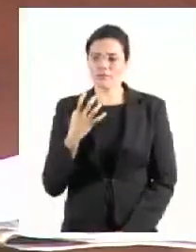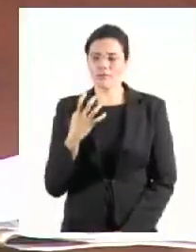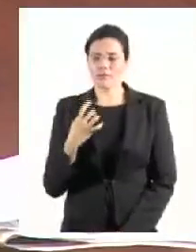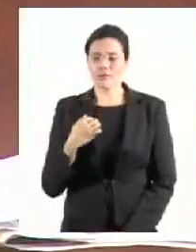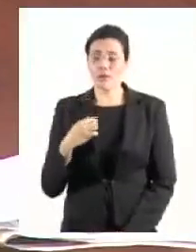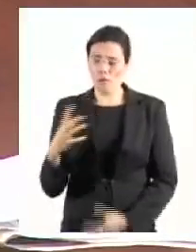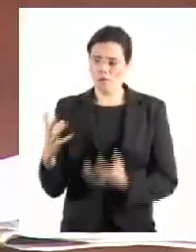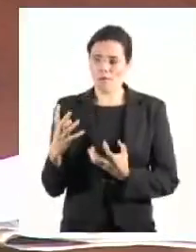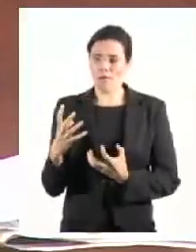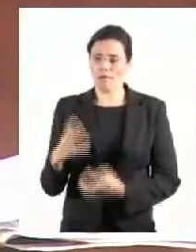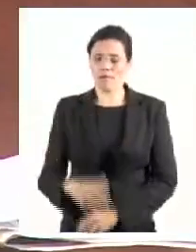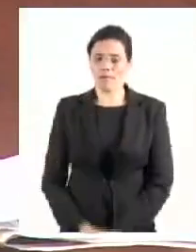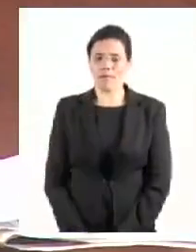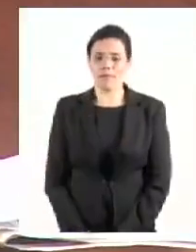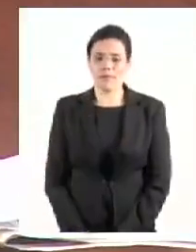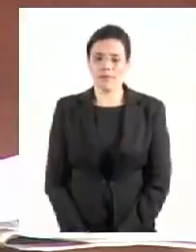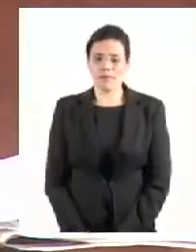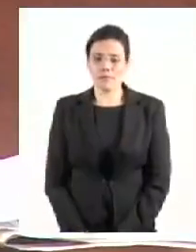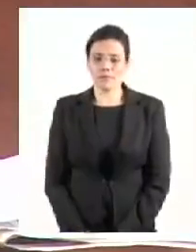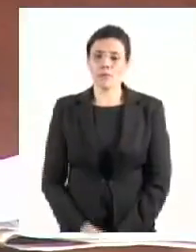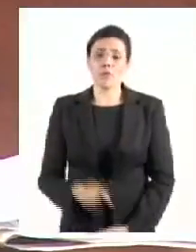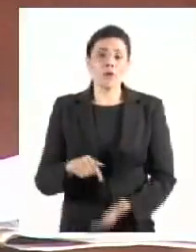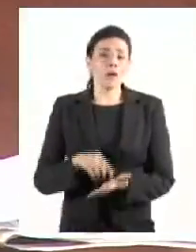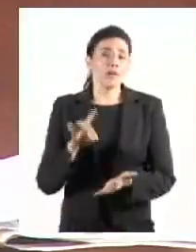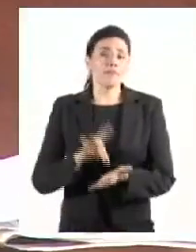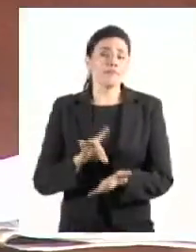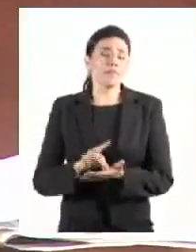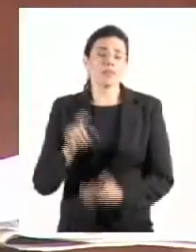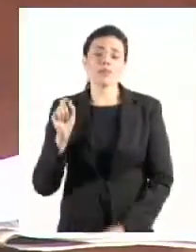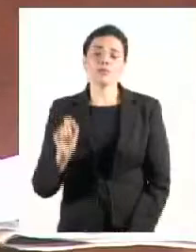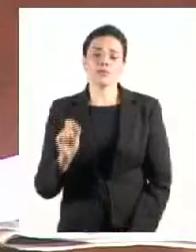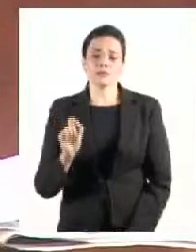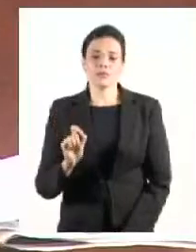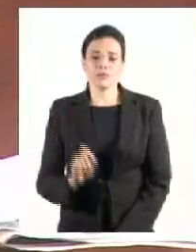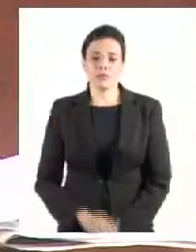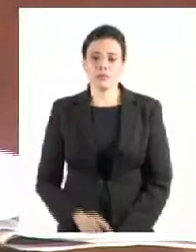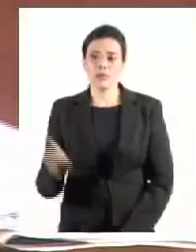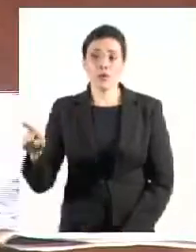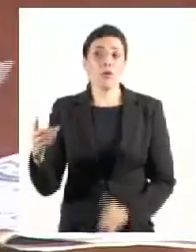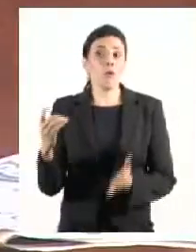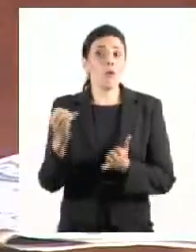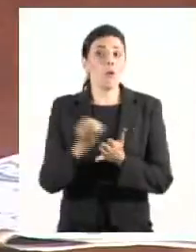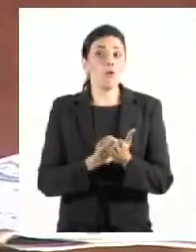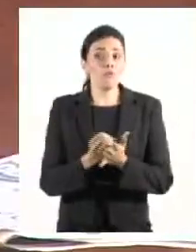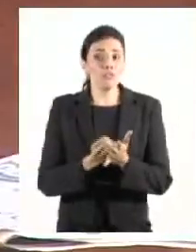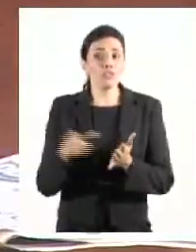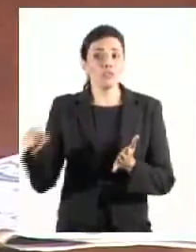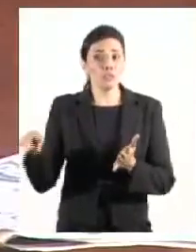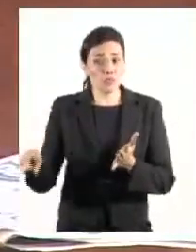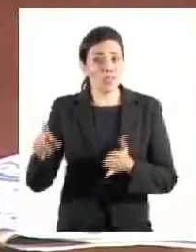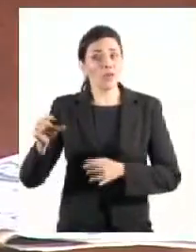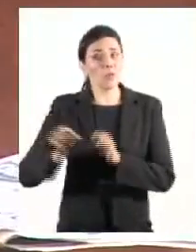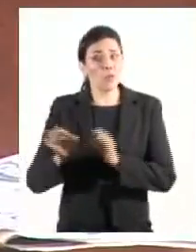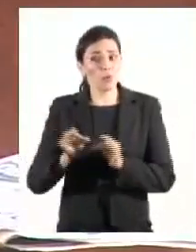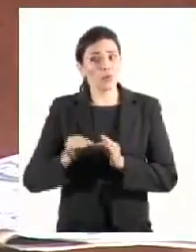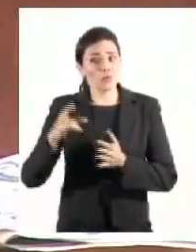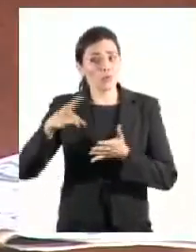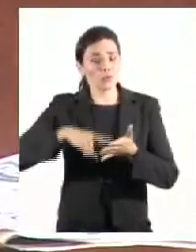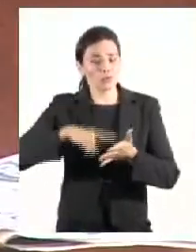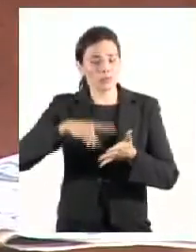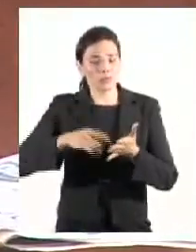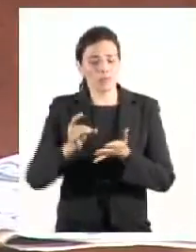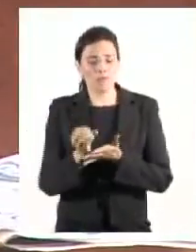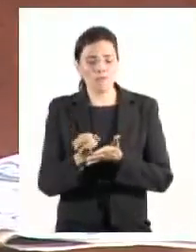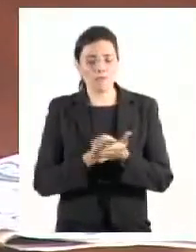responder. O fato é, ele mandou um ofício para essa Assembleia, para deputados novatos,